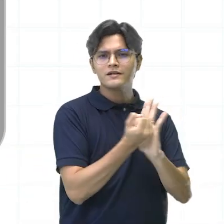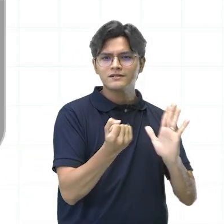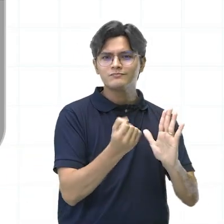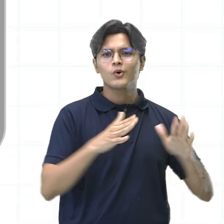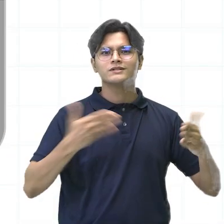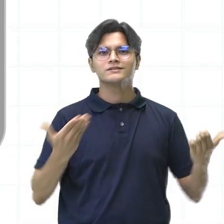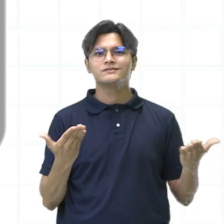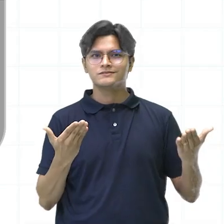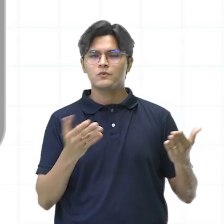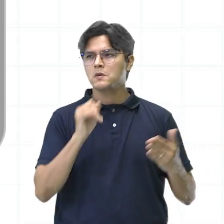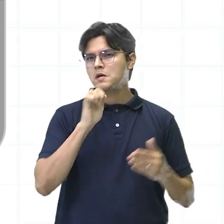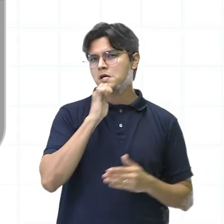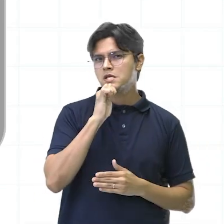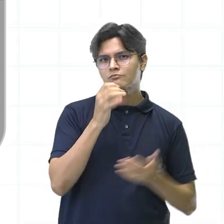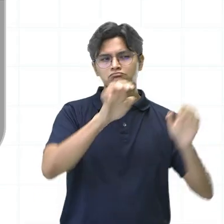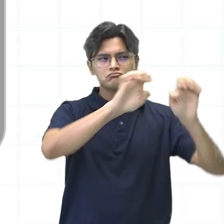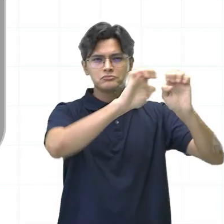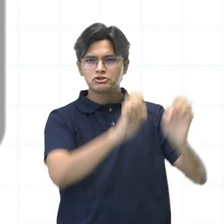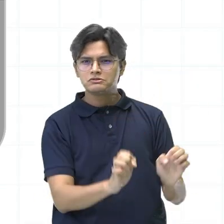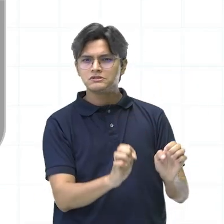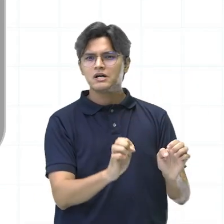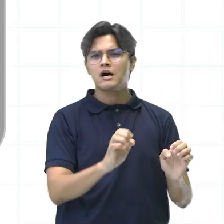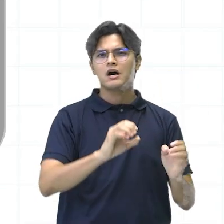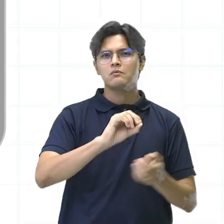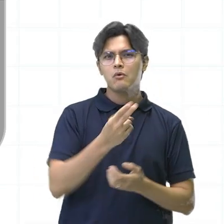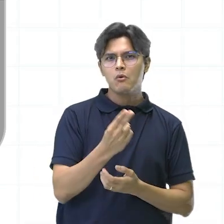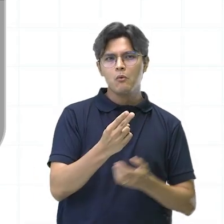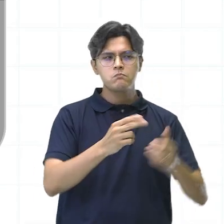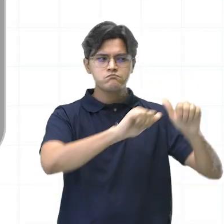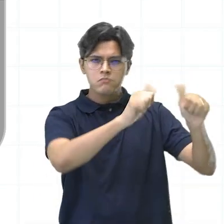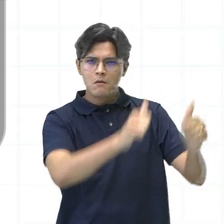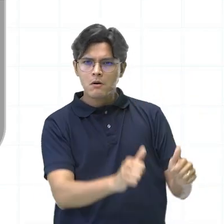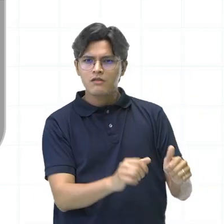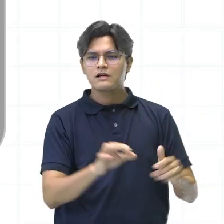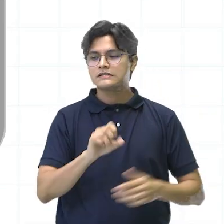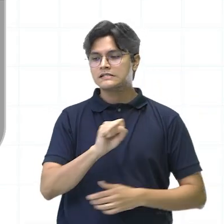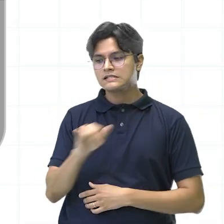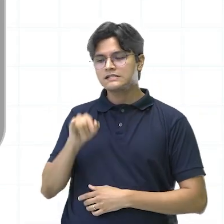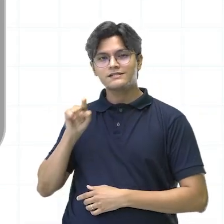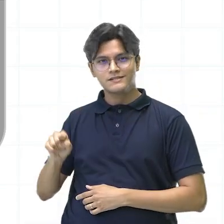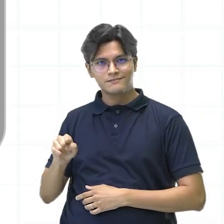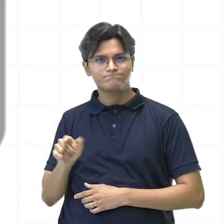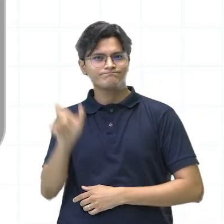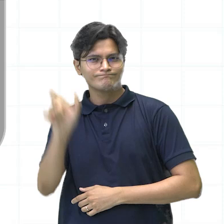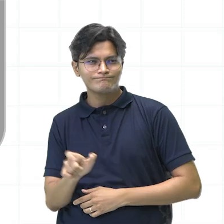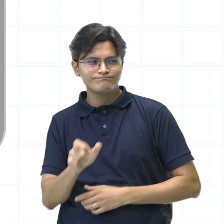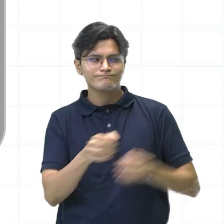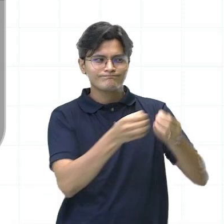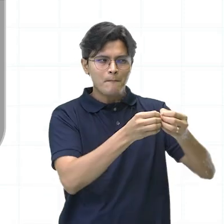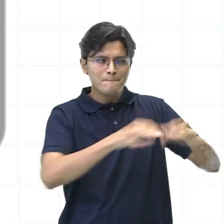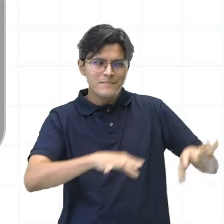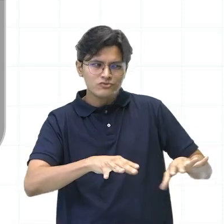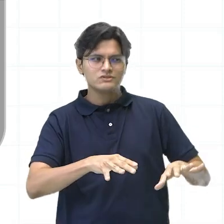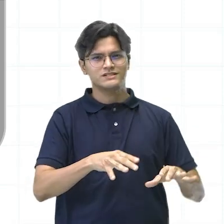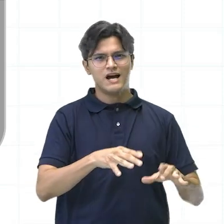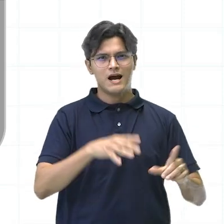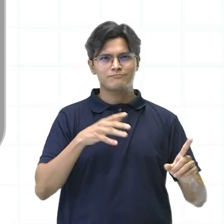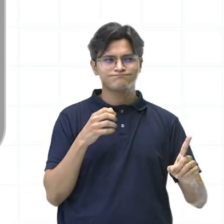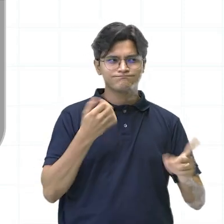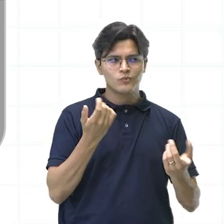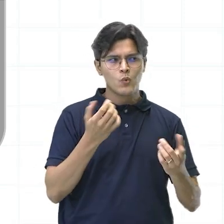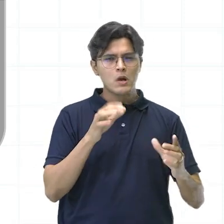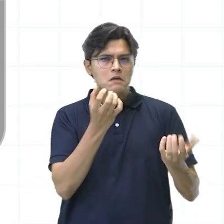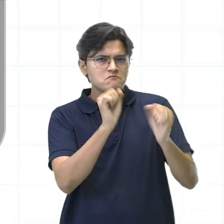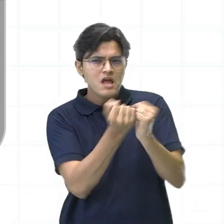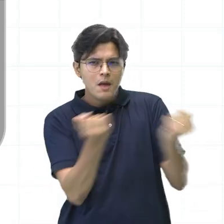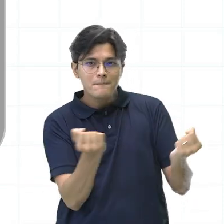em um monumento, em algo que foi tombado como um patrimônio, ele realmente vai ter que arcar com as